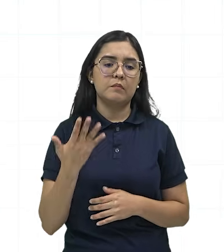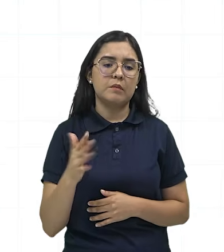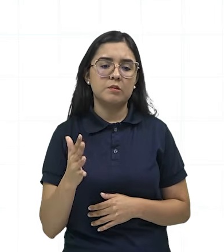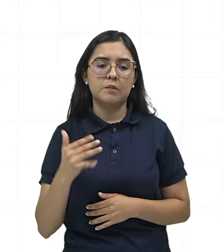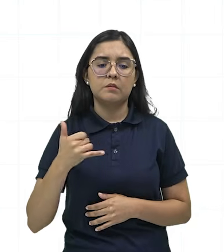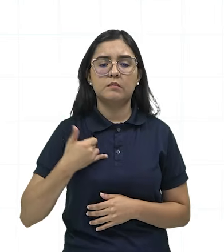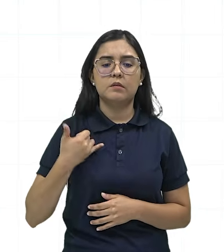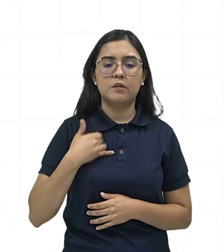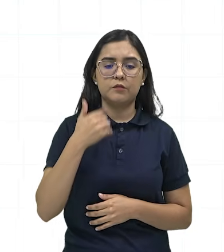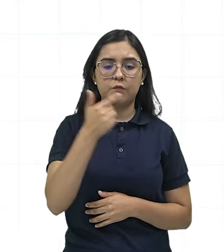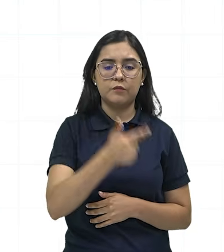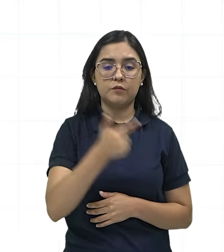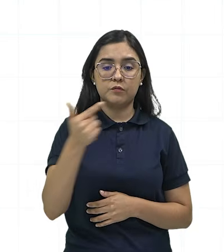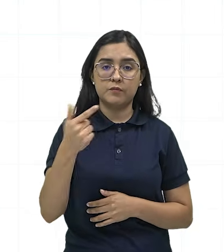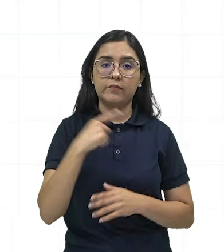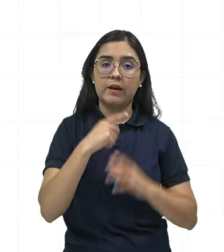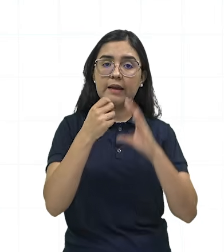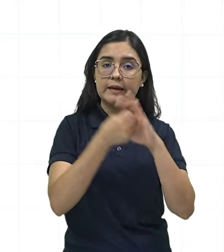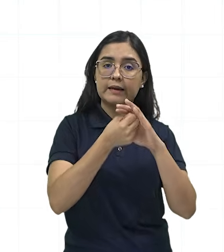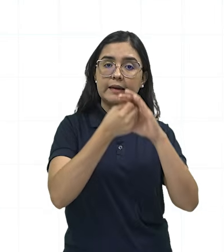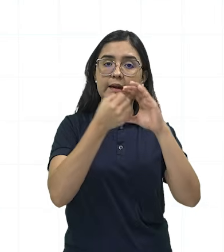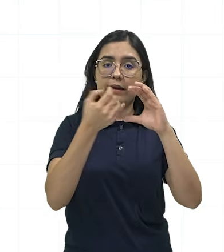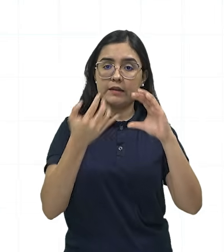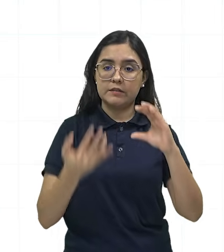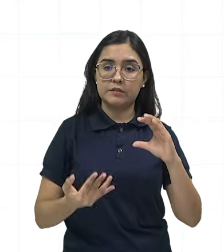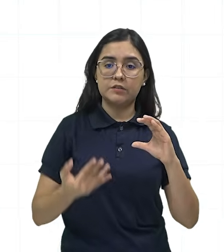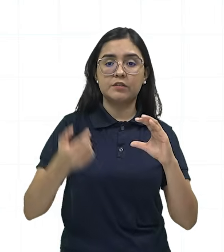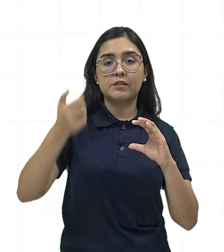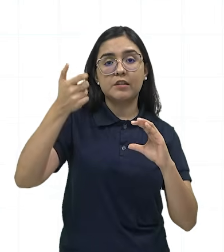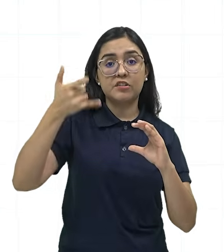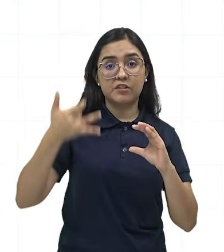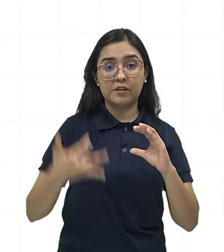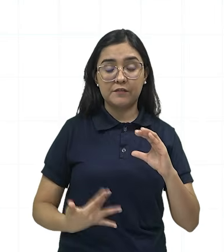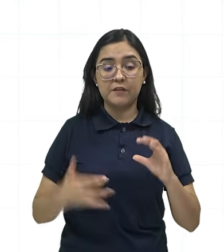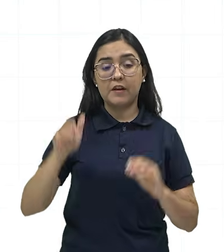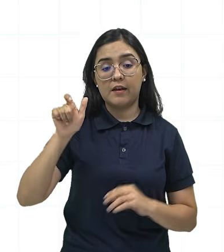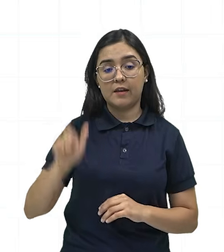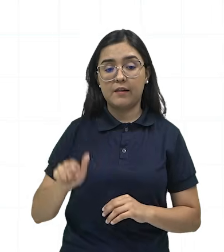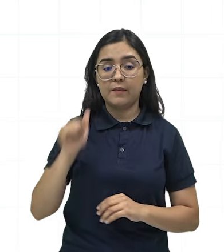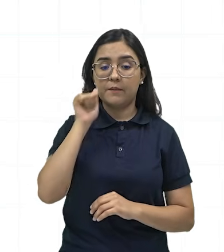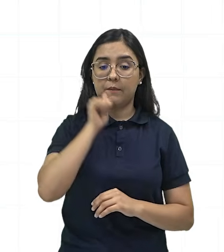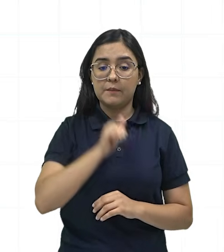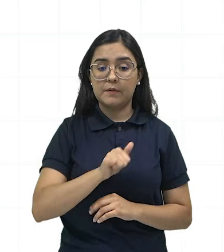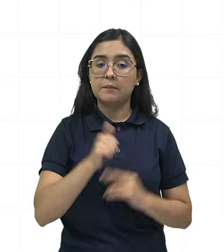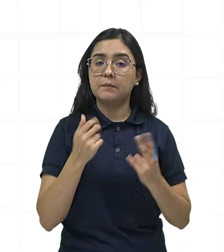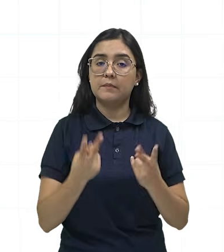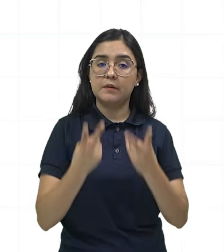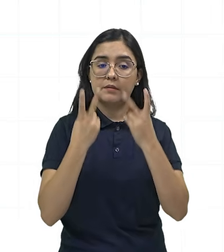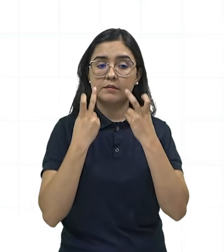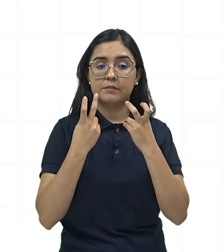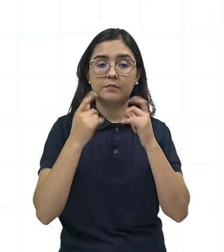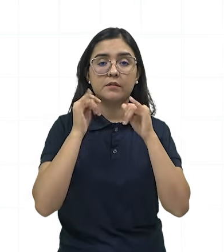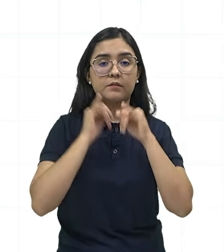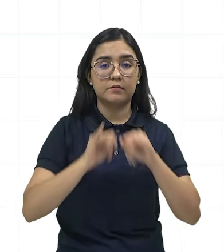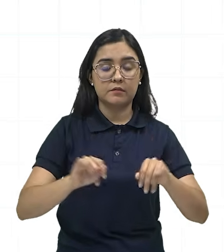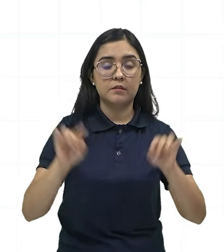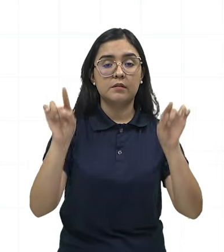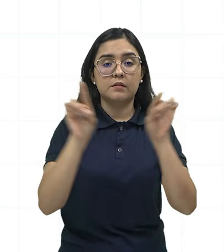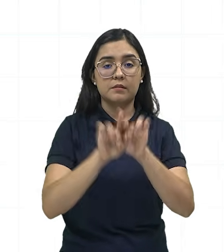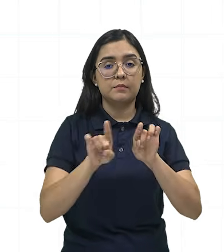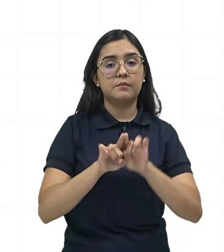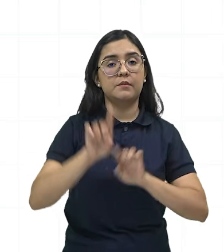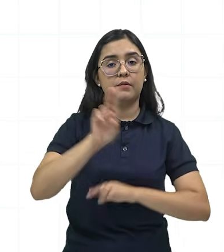seja, ele vai caracterizar, ele vai descrever essa pessoa. Então, observe que a notícia, ela também